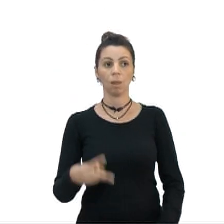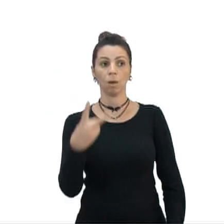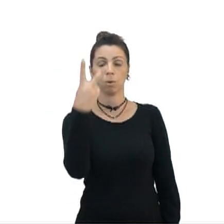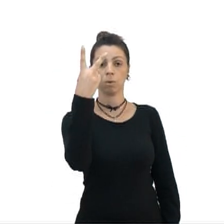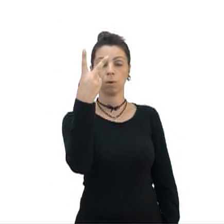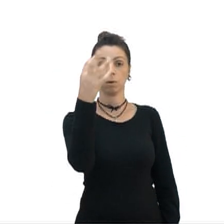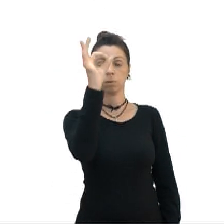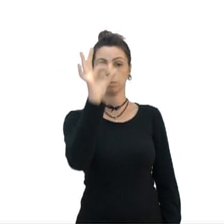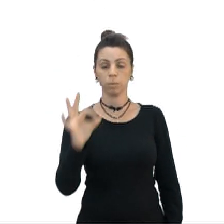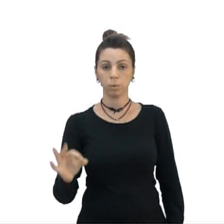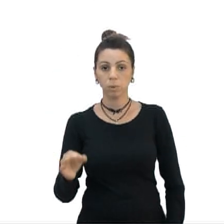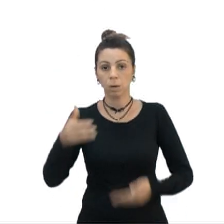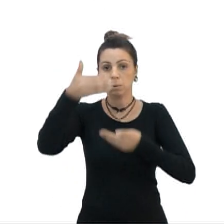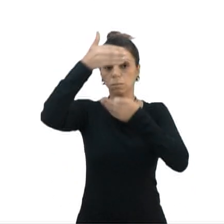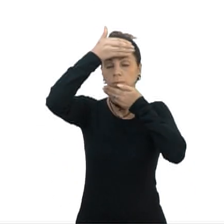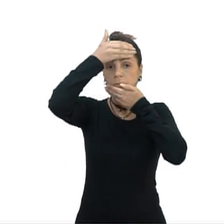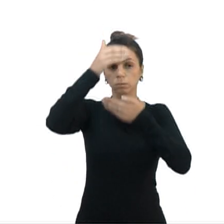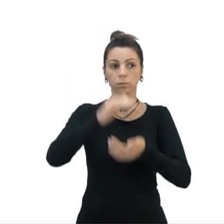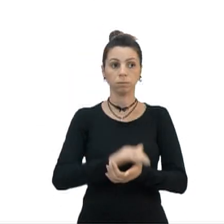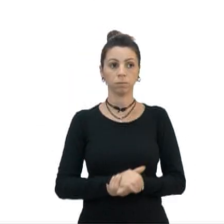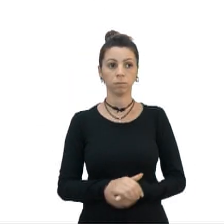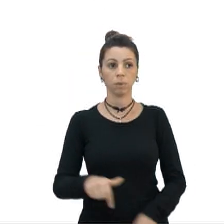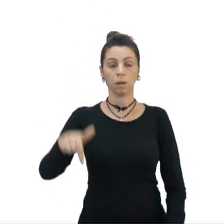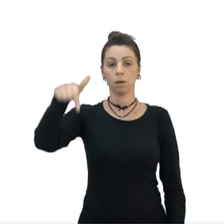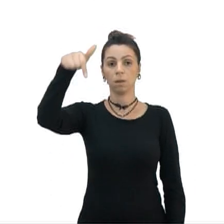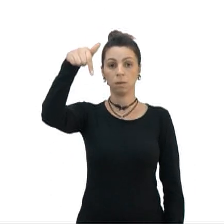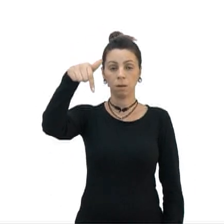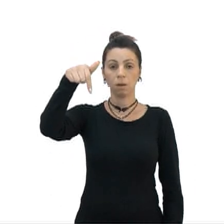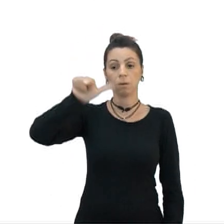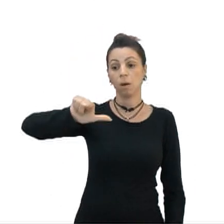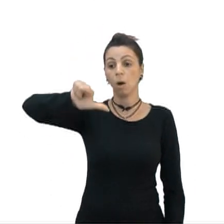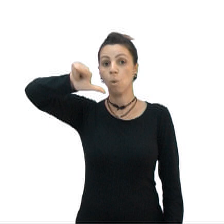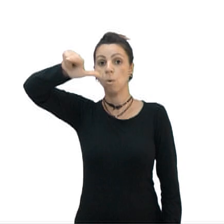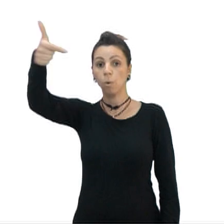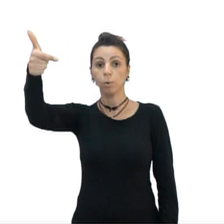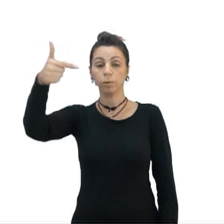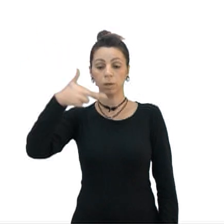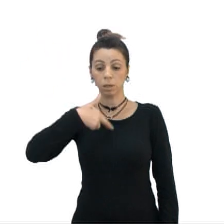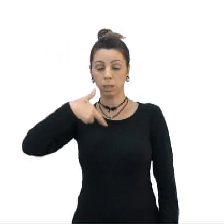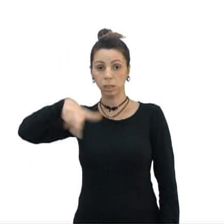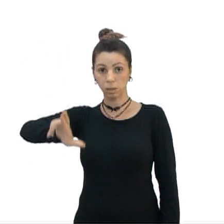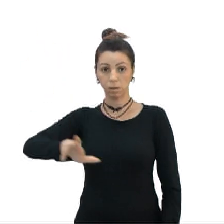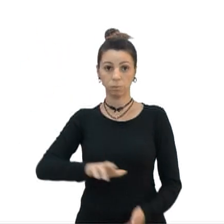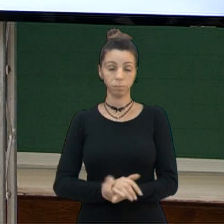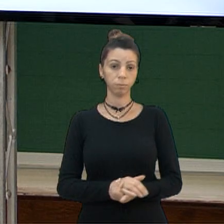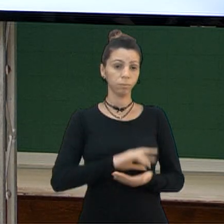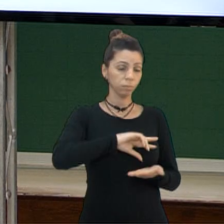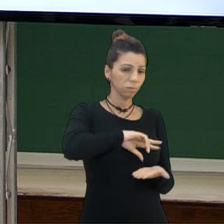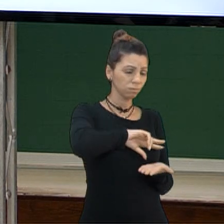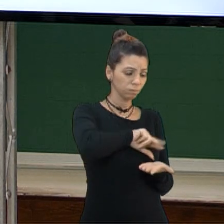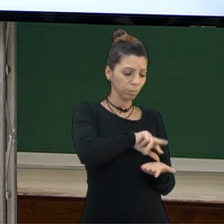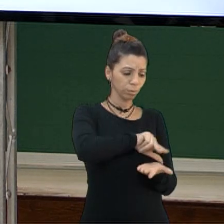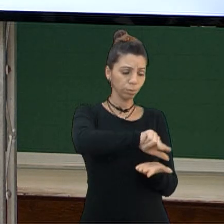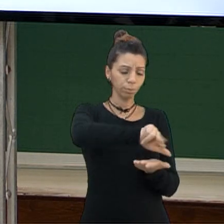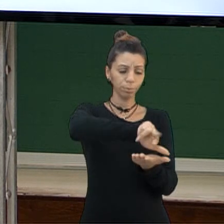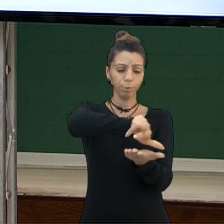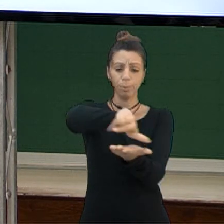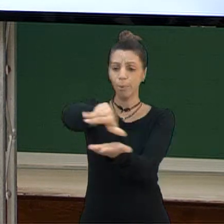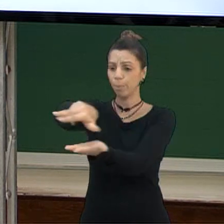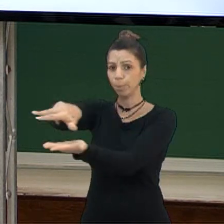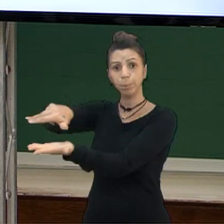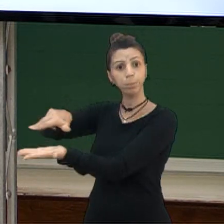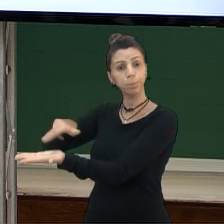2% eram muçulmanos. E 7% pertencem a outras religiões. Então, o Brasil tem uma diversidade muito grande de